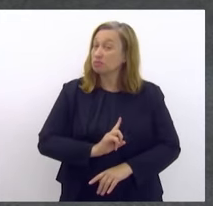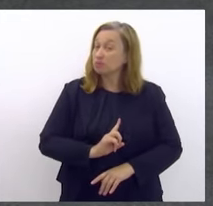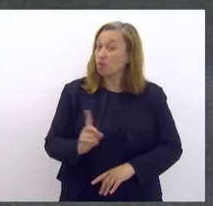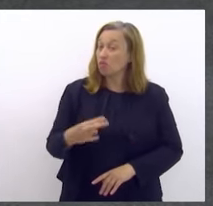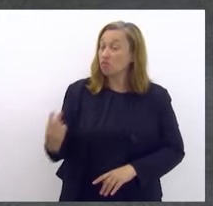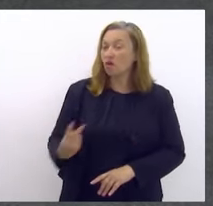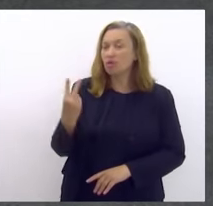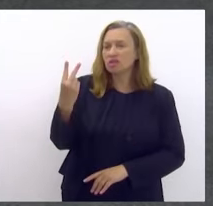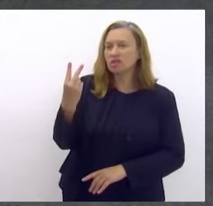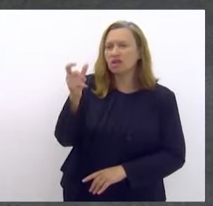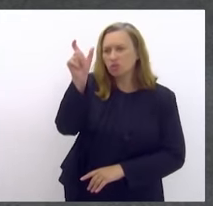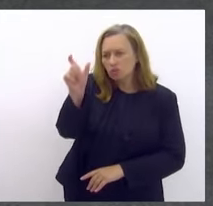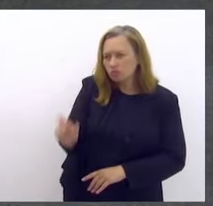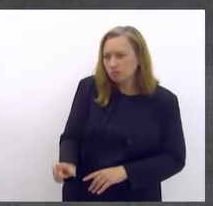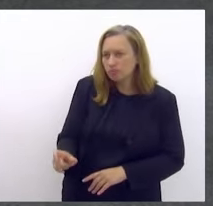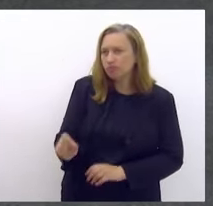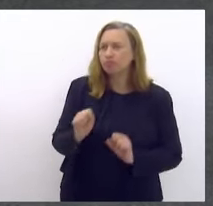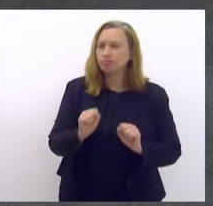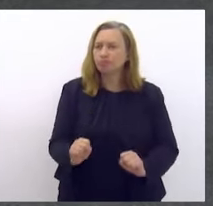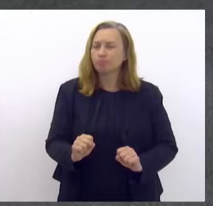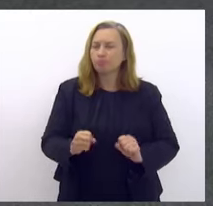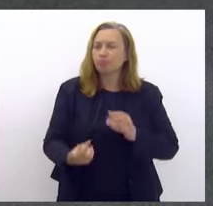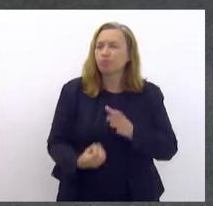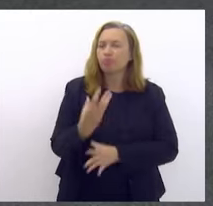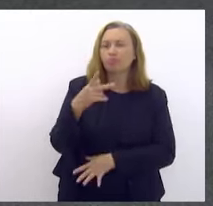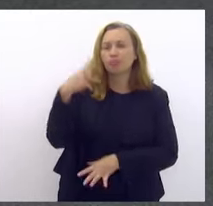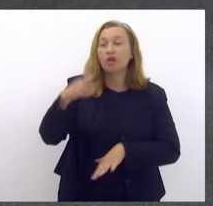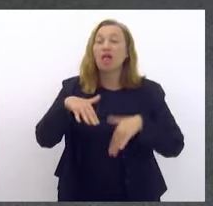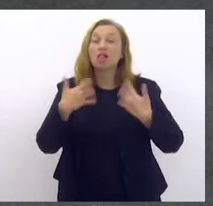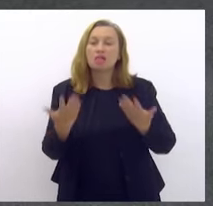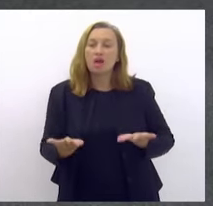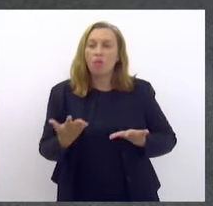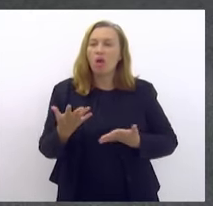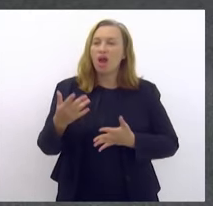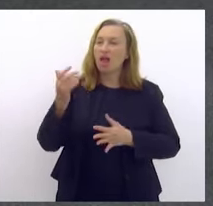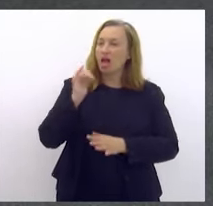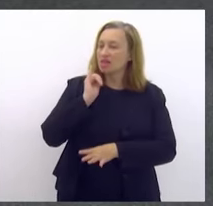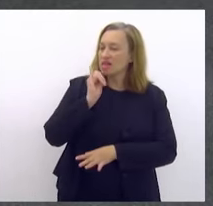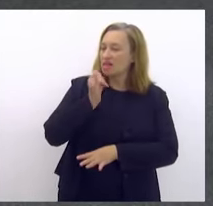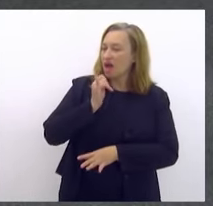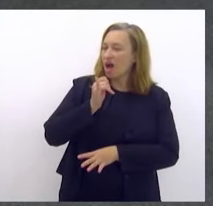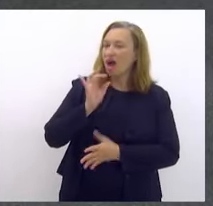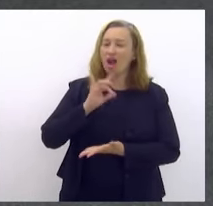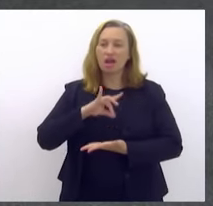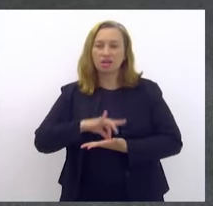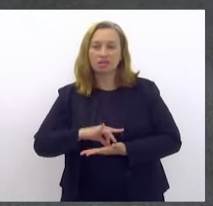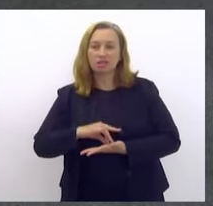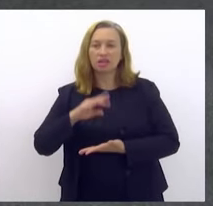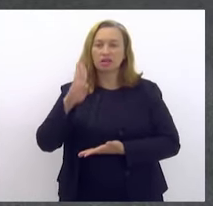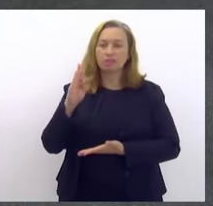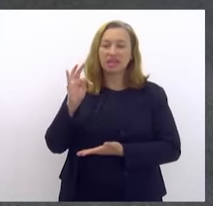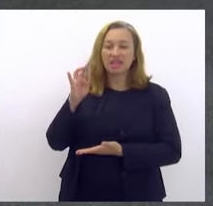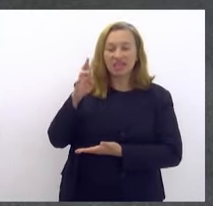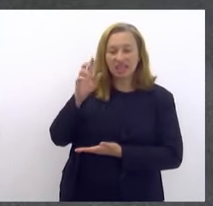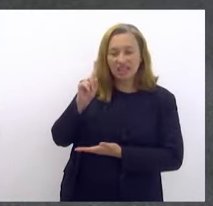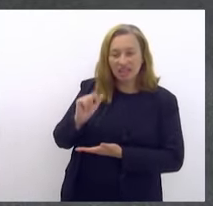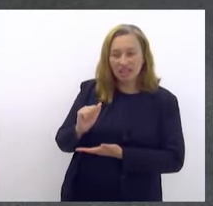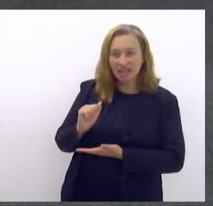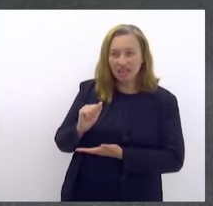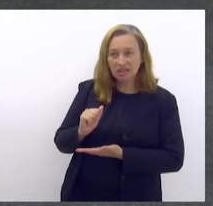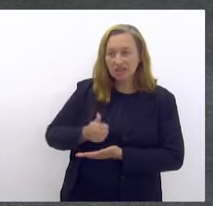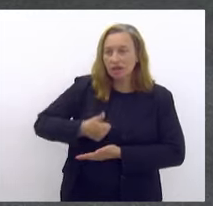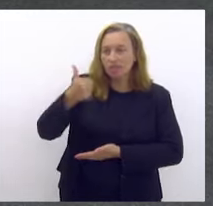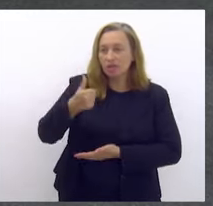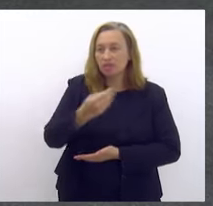como pessoas que possam fazer política. Então, ela nos conta da realidade de Benedita da Silva quando virou a